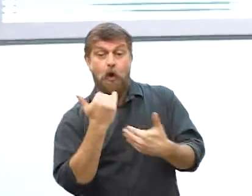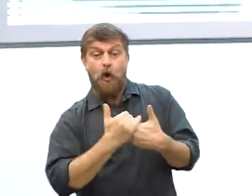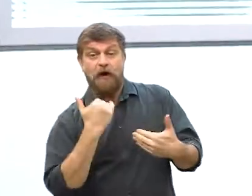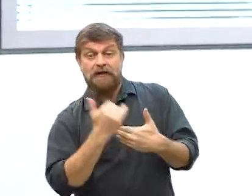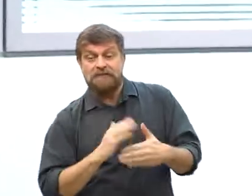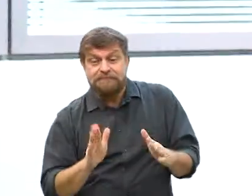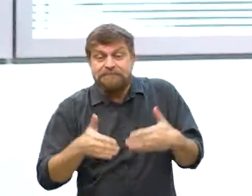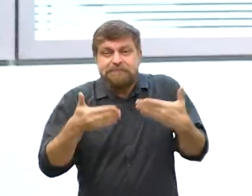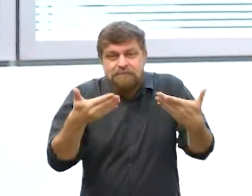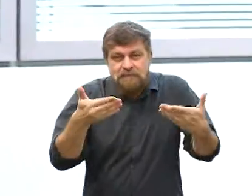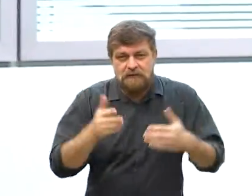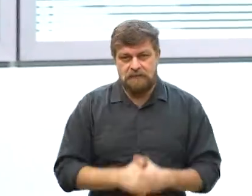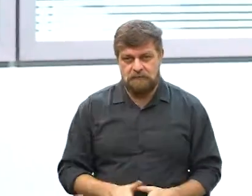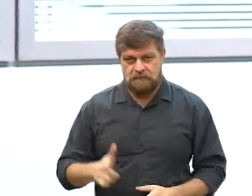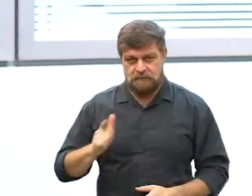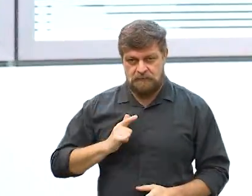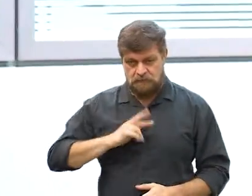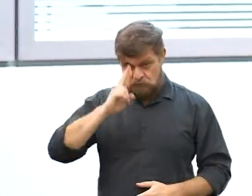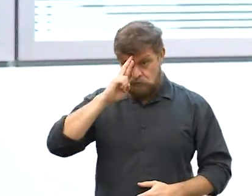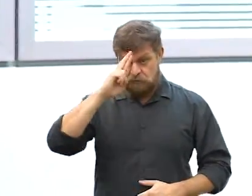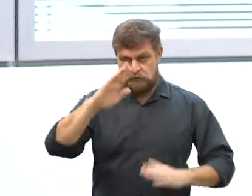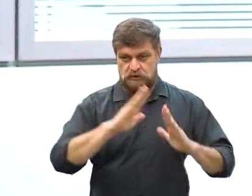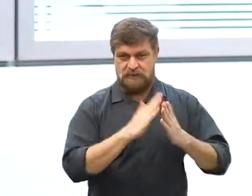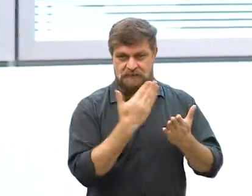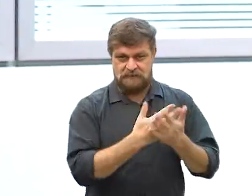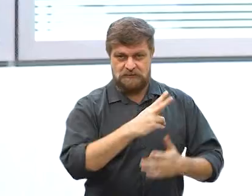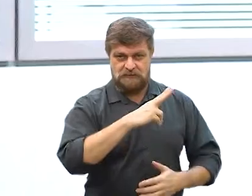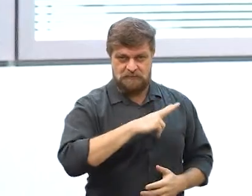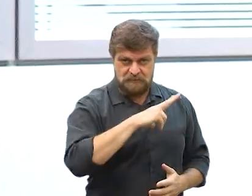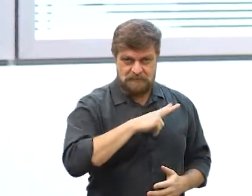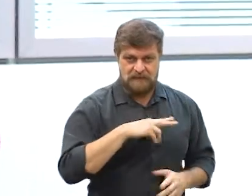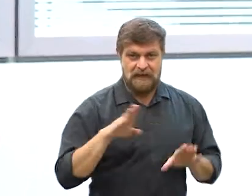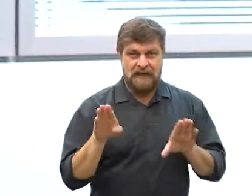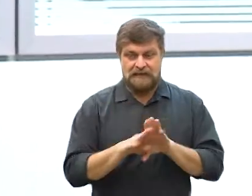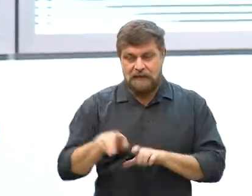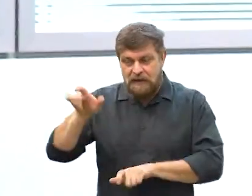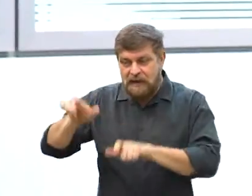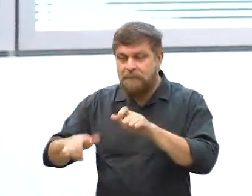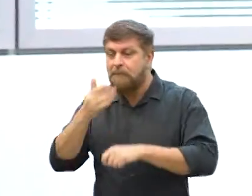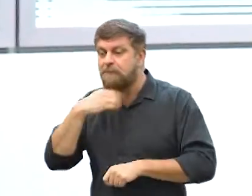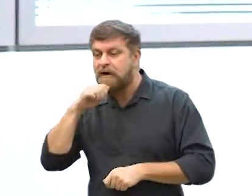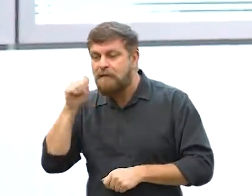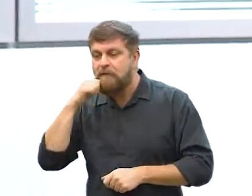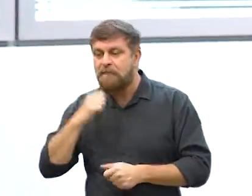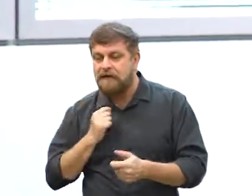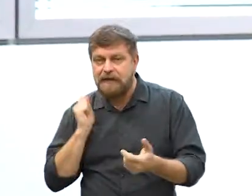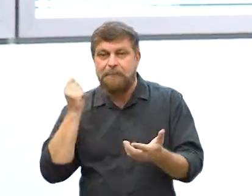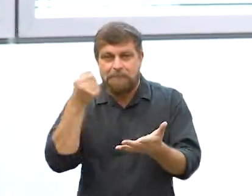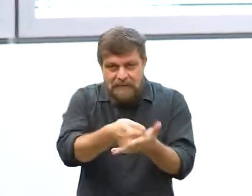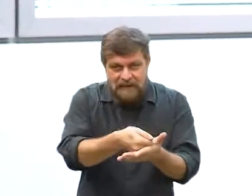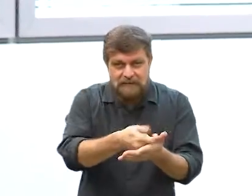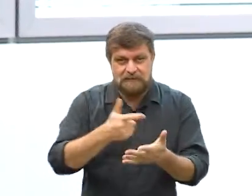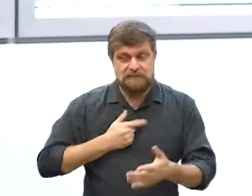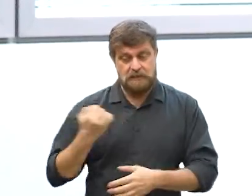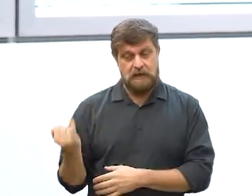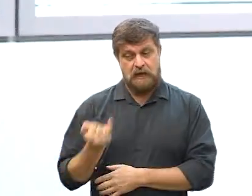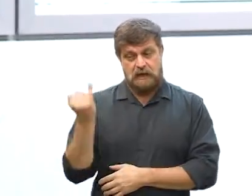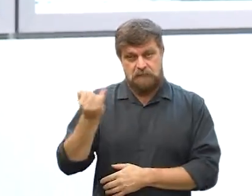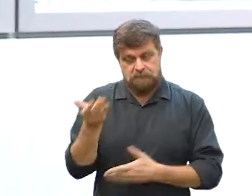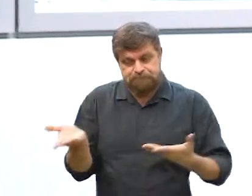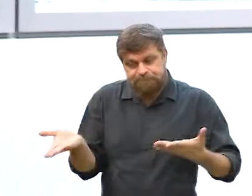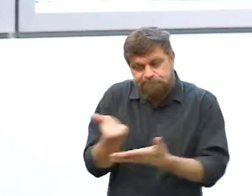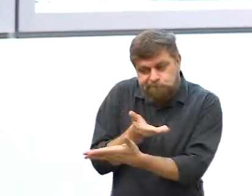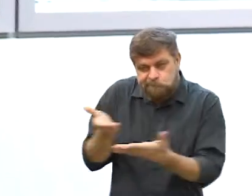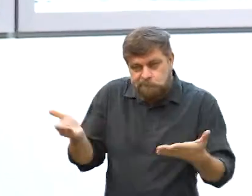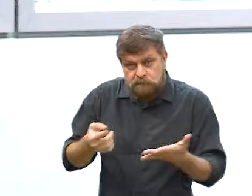caso, tanto para os donos das escolas quanto para os consumidores. Seria importante, de repente, tentar um